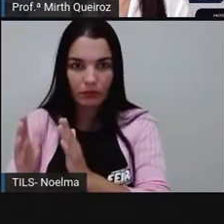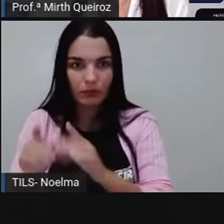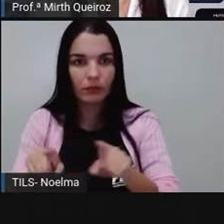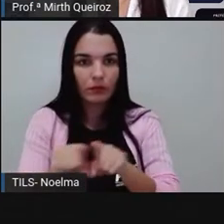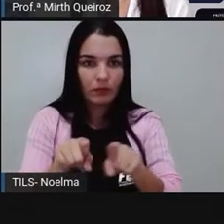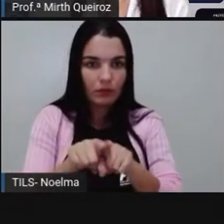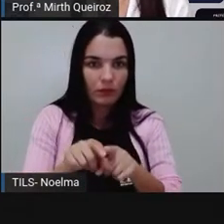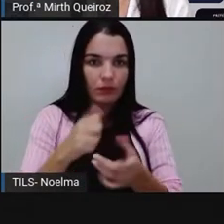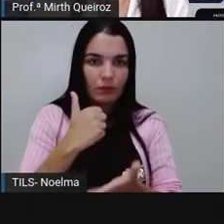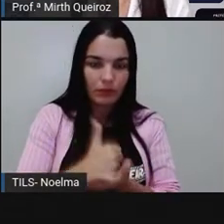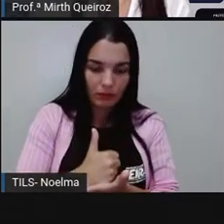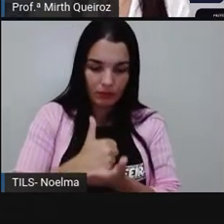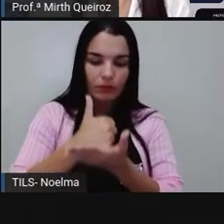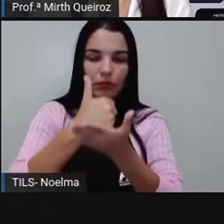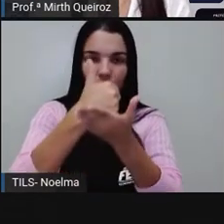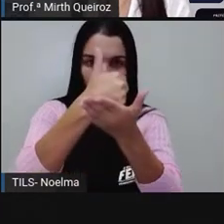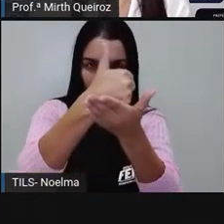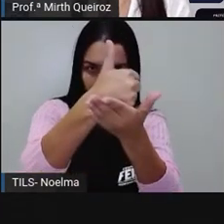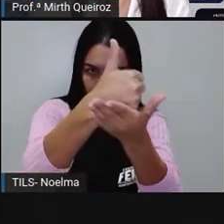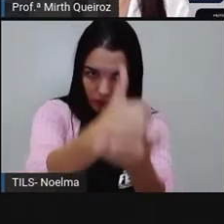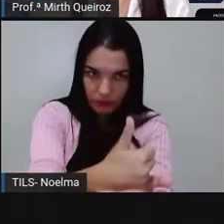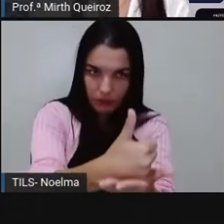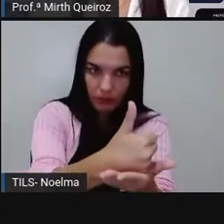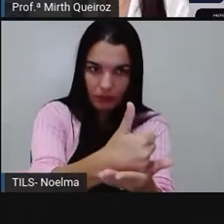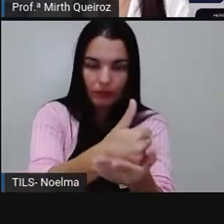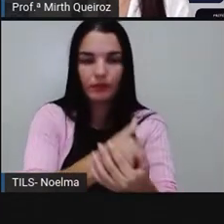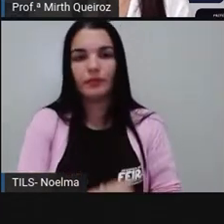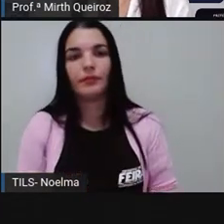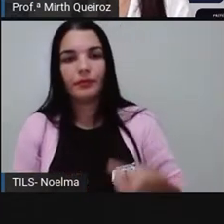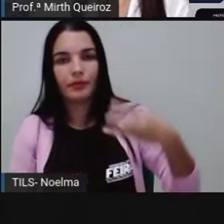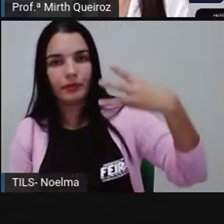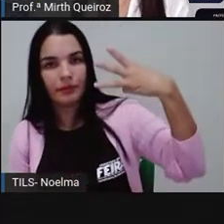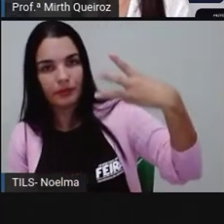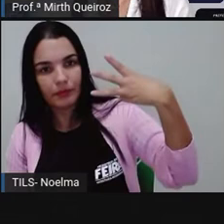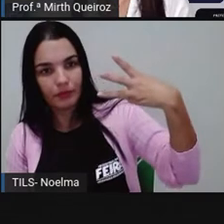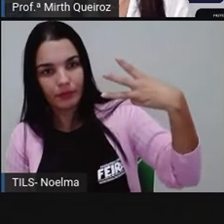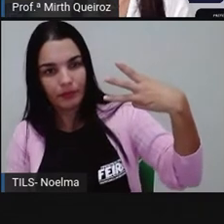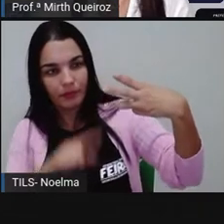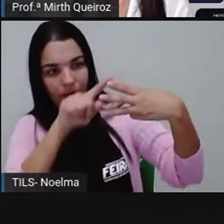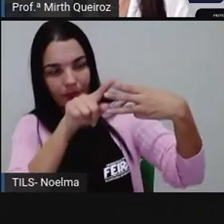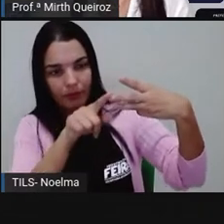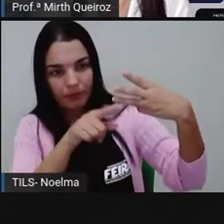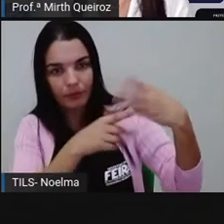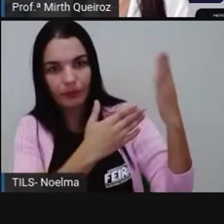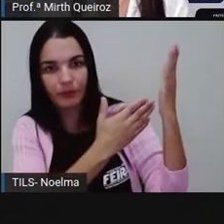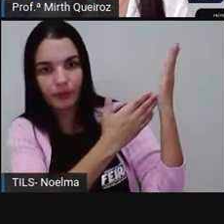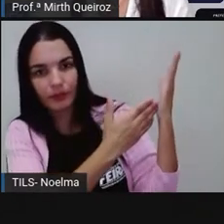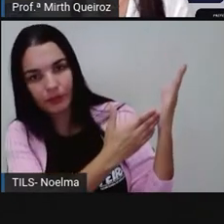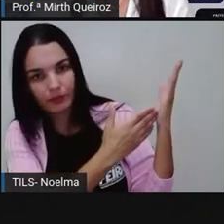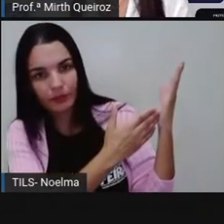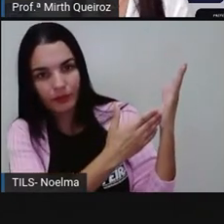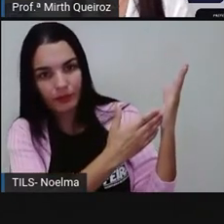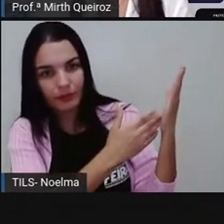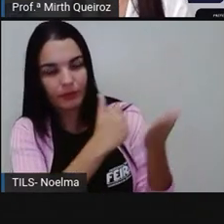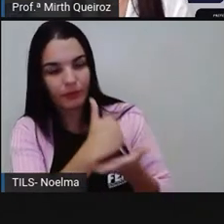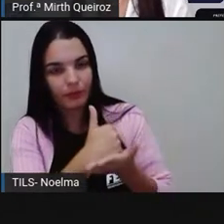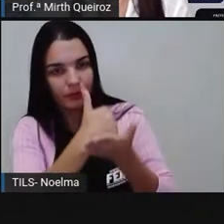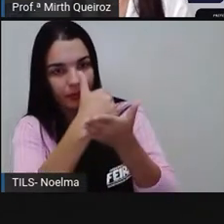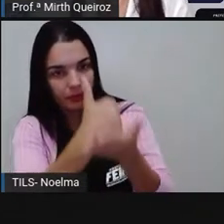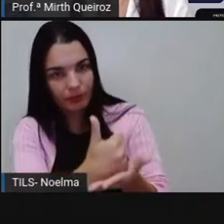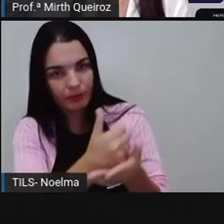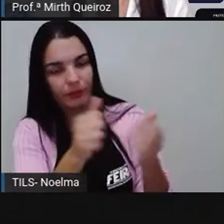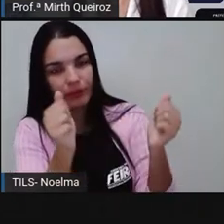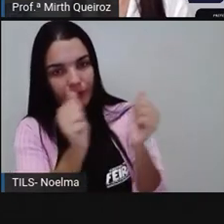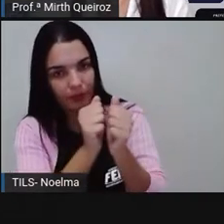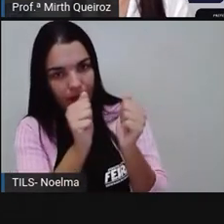tinha, criou-se vários cargos, né? Onde nós temos aí os auxiliares, capitão-mor, ouvidor-mor, provedor-mor, que vai